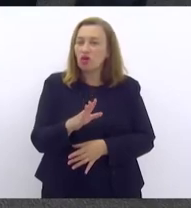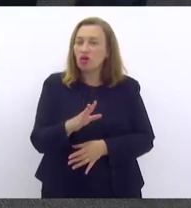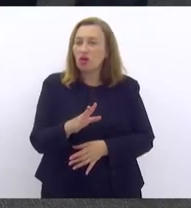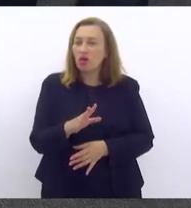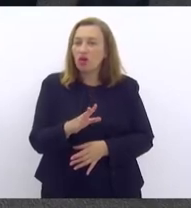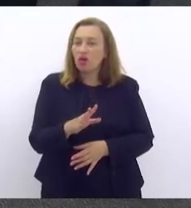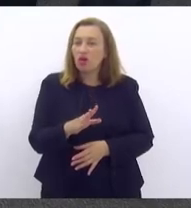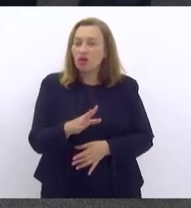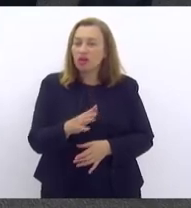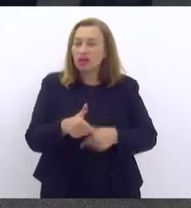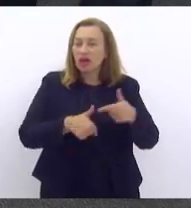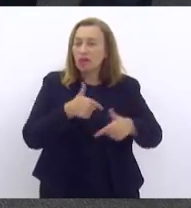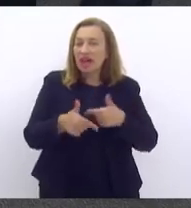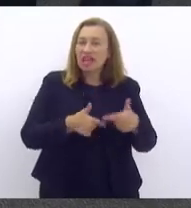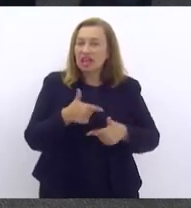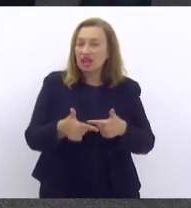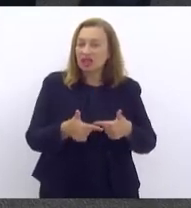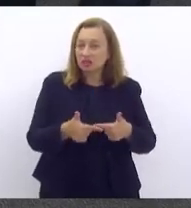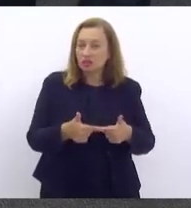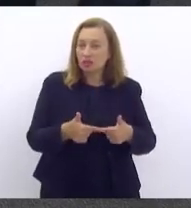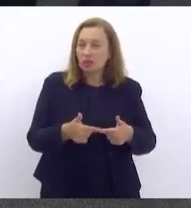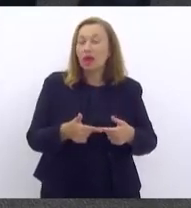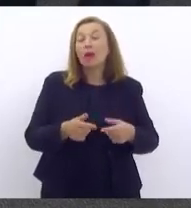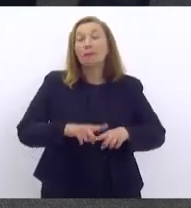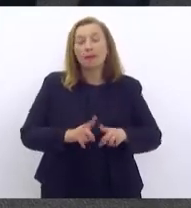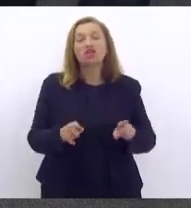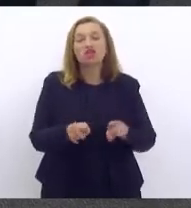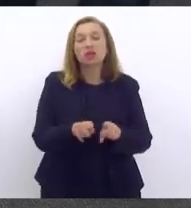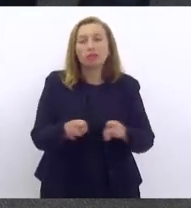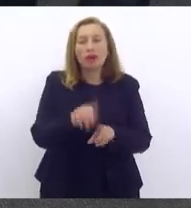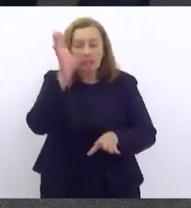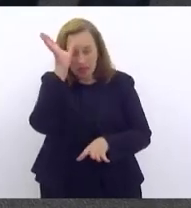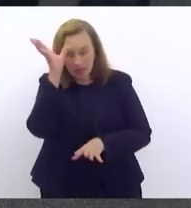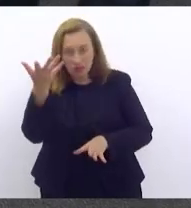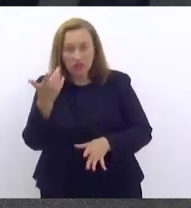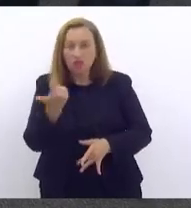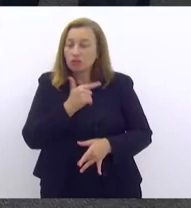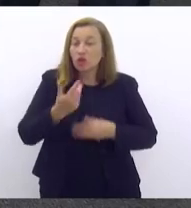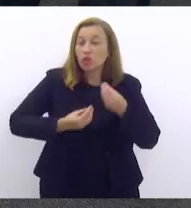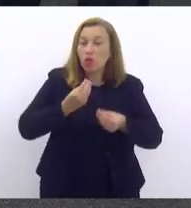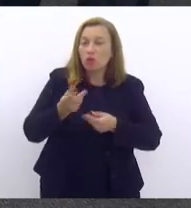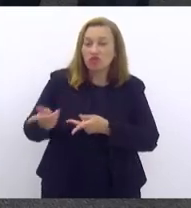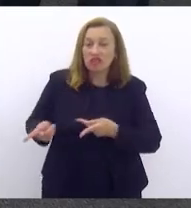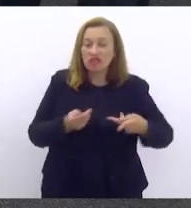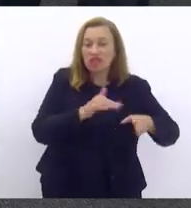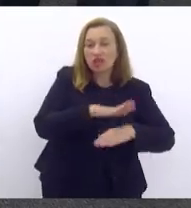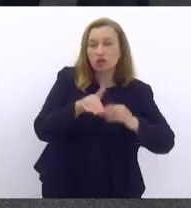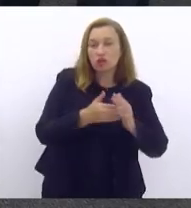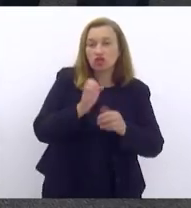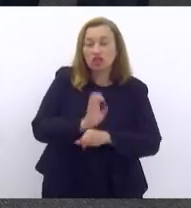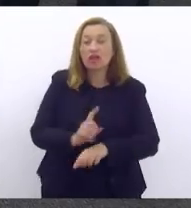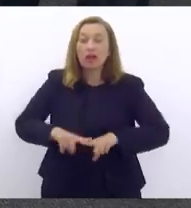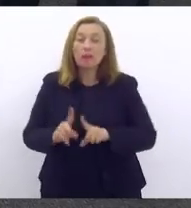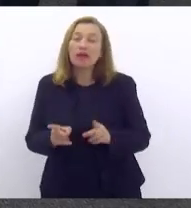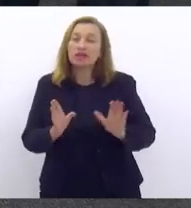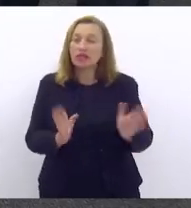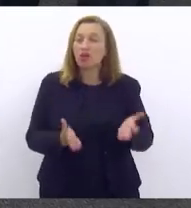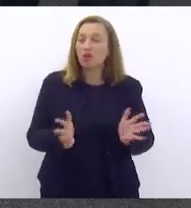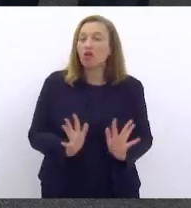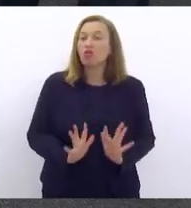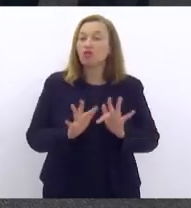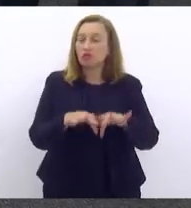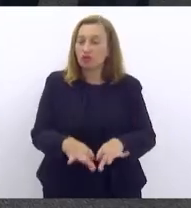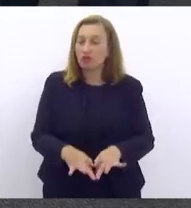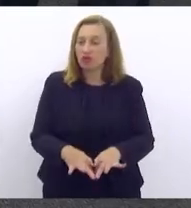somos apenas três, não temos a capacidade e os braços para atender o estado inteiro, mas agora a gente vai dar um fim definitivo,